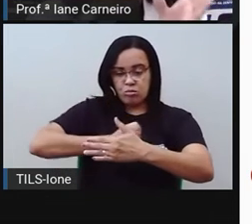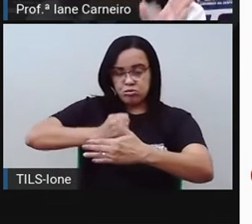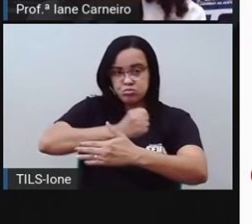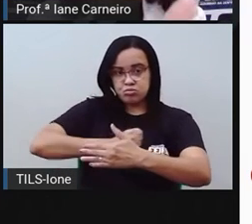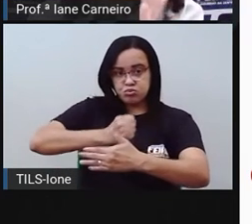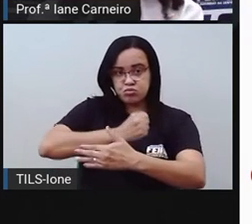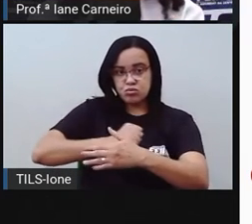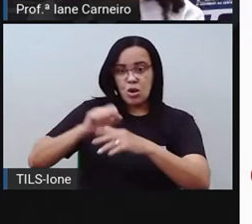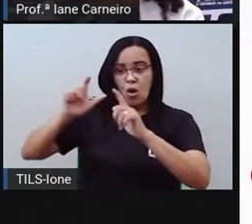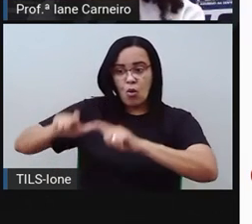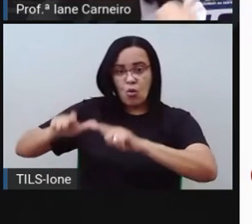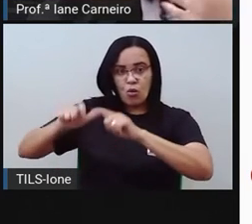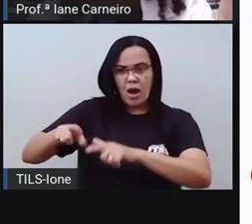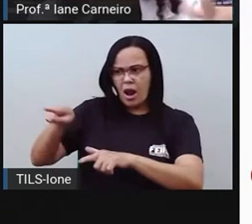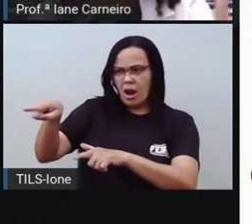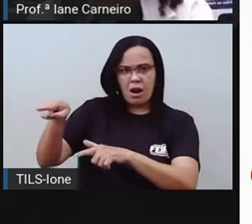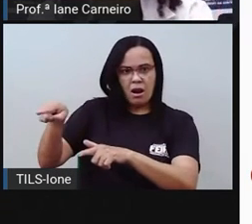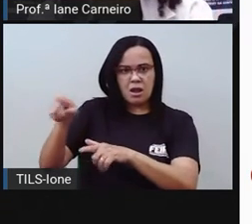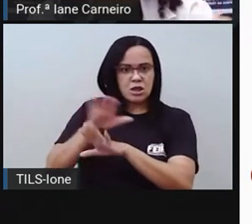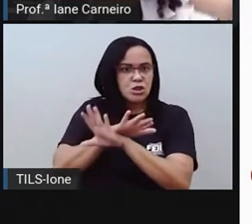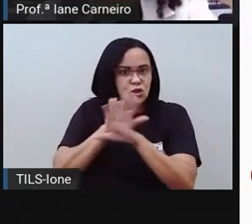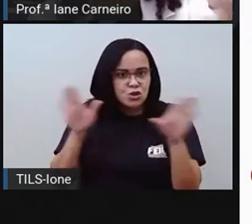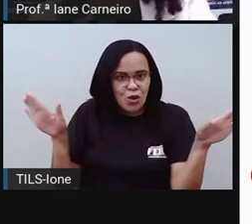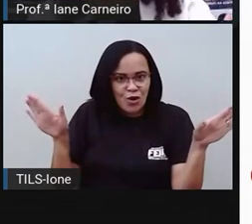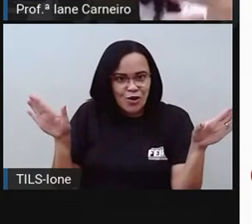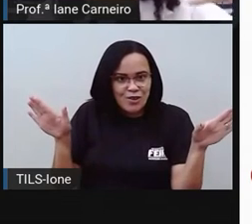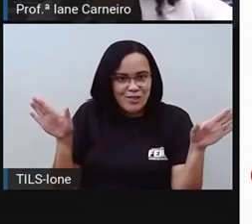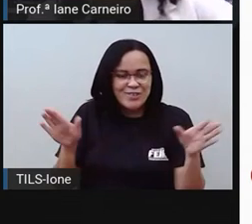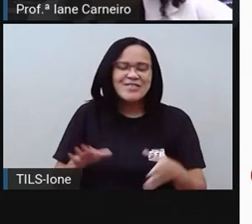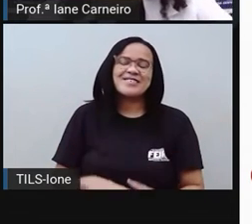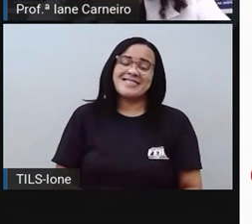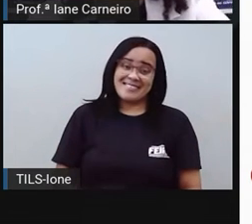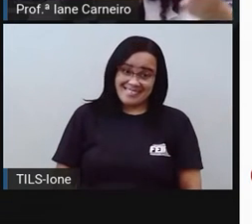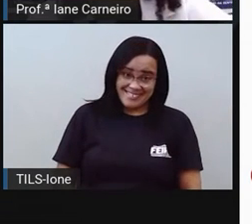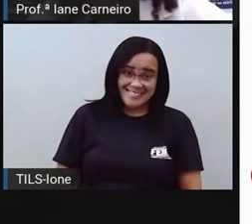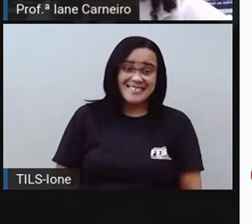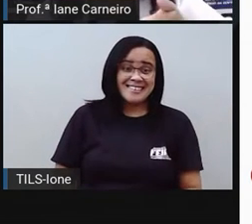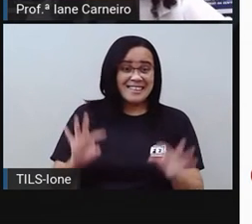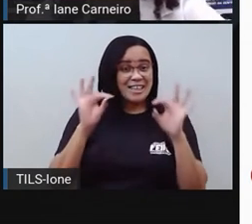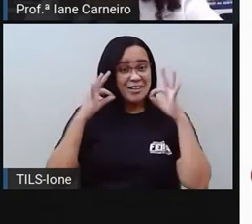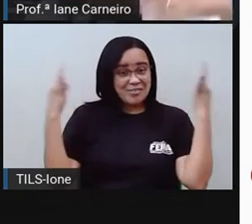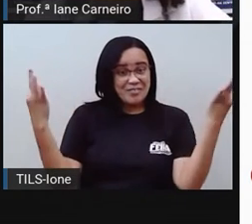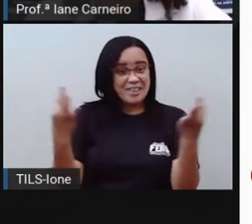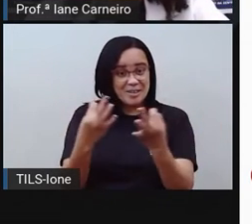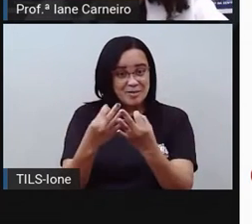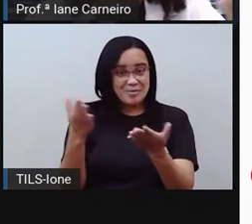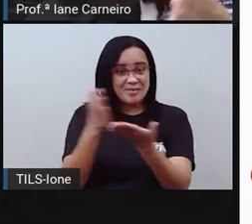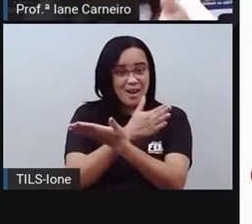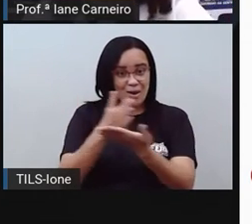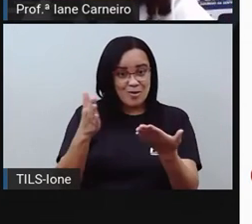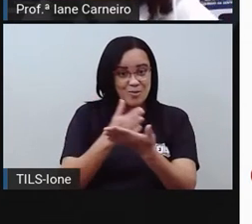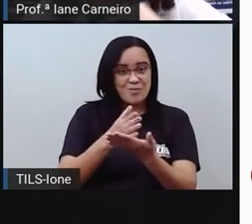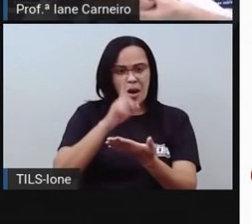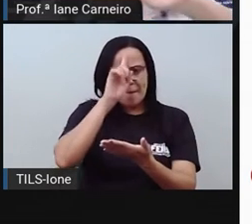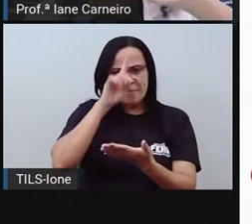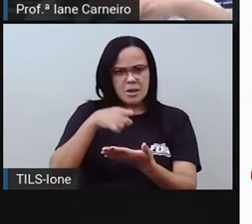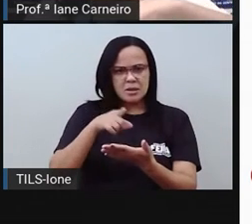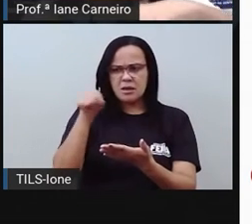tem família que tem essa regra. Tem outras famílias que não se incomodam da criança assistir TV, né? Às vezes não tem